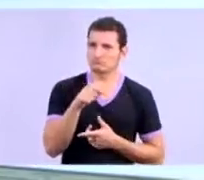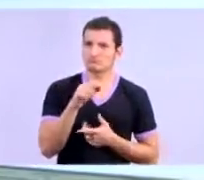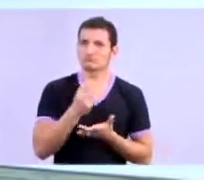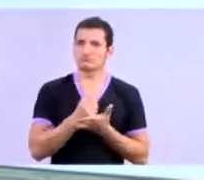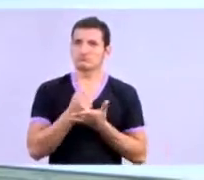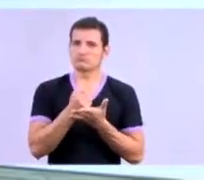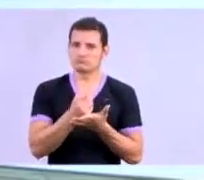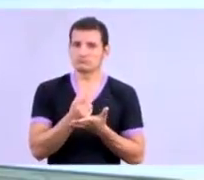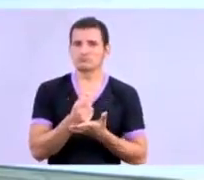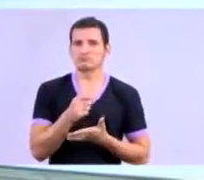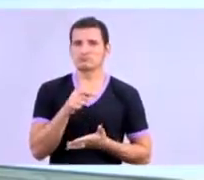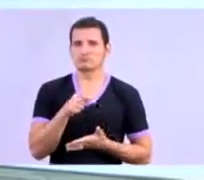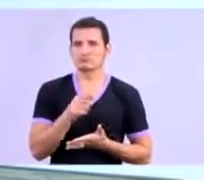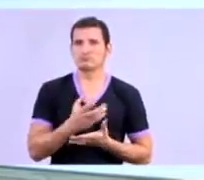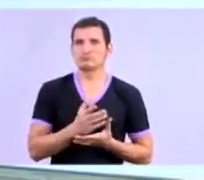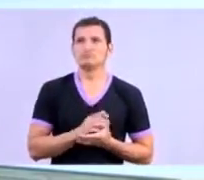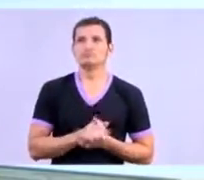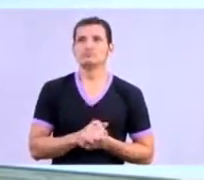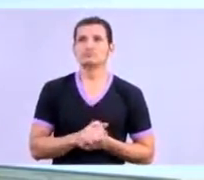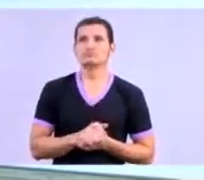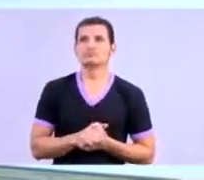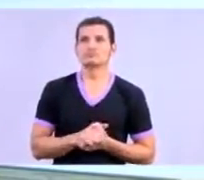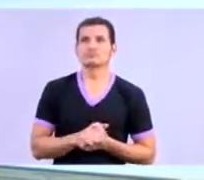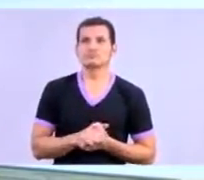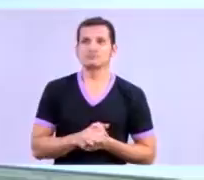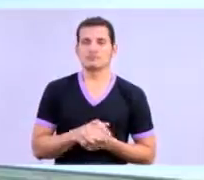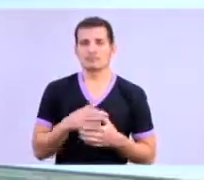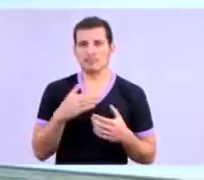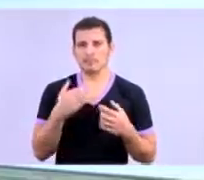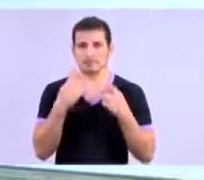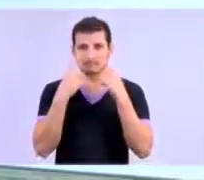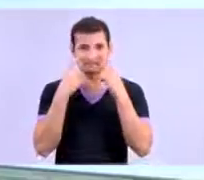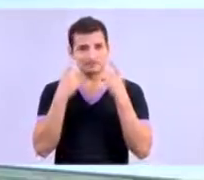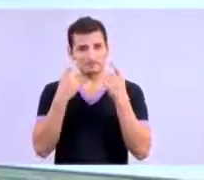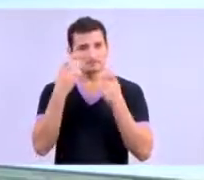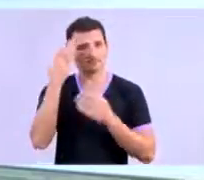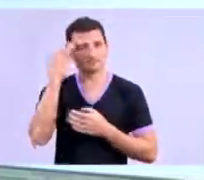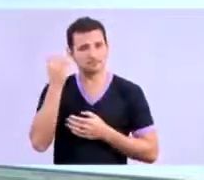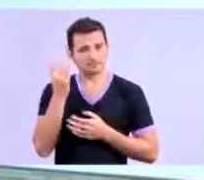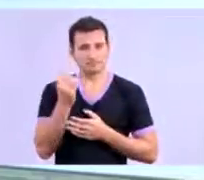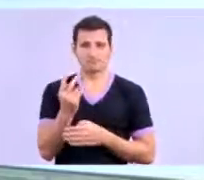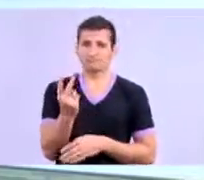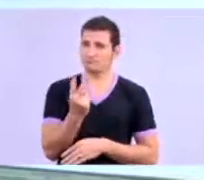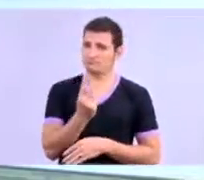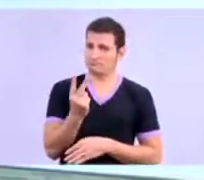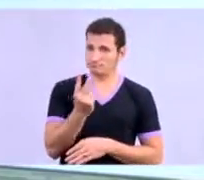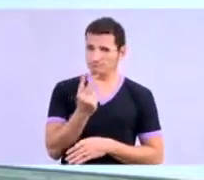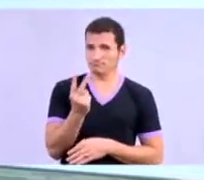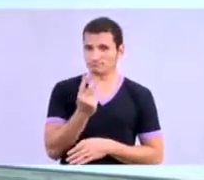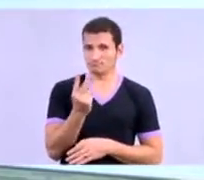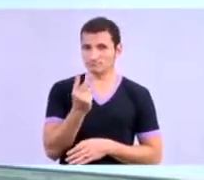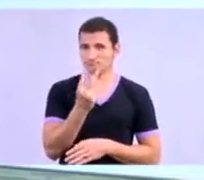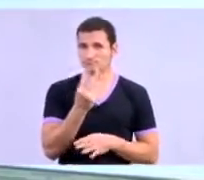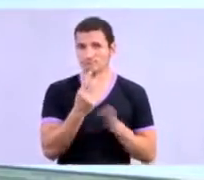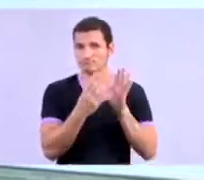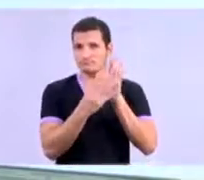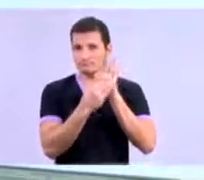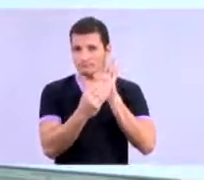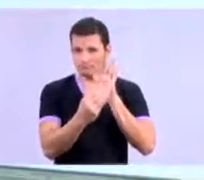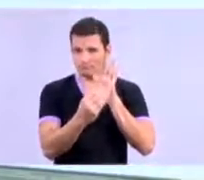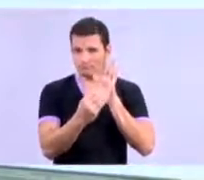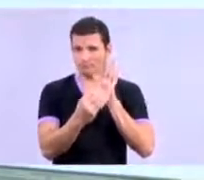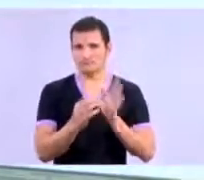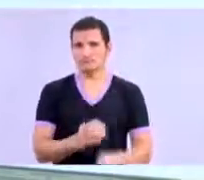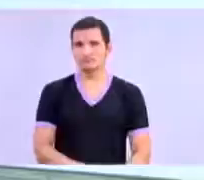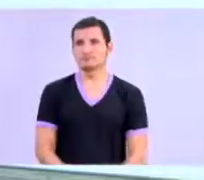cima disso, ok? Então, é interessante saber os dois, que vai ser muito útil no dia a dia de vocês, ok?